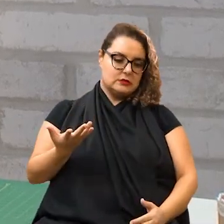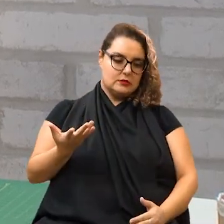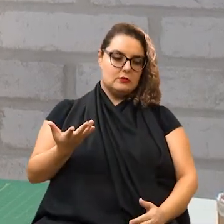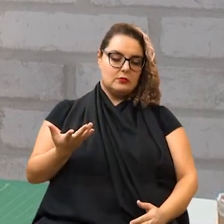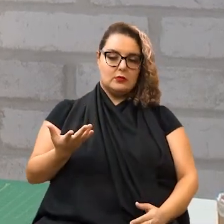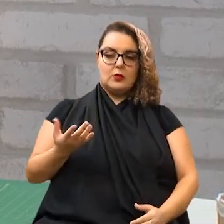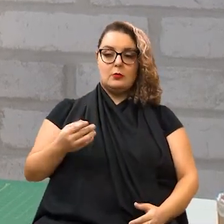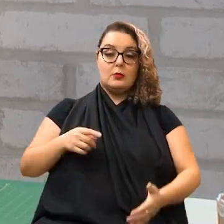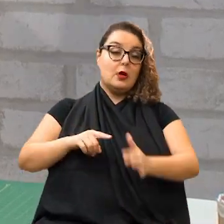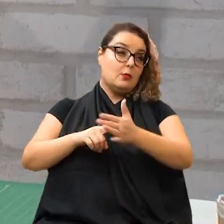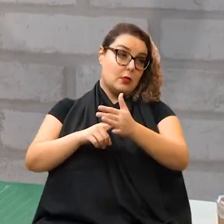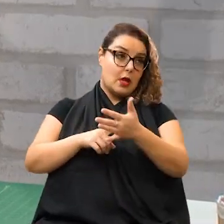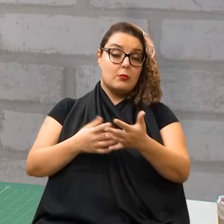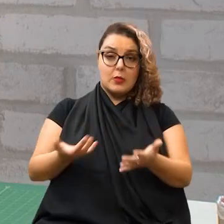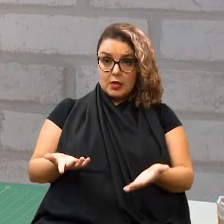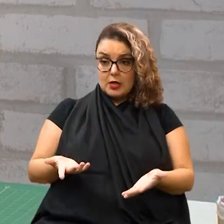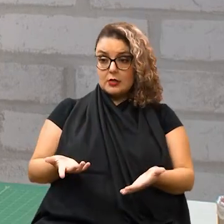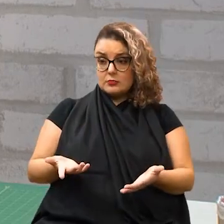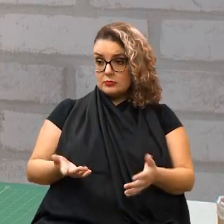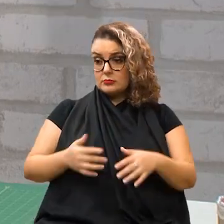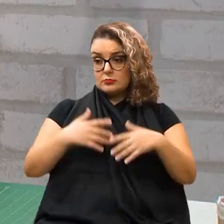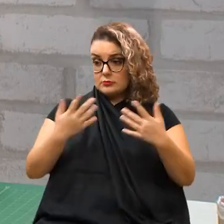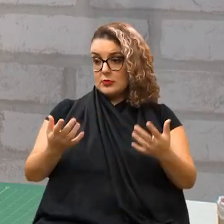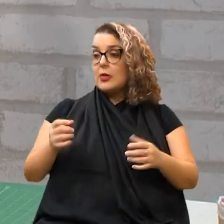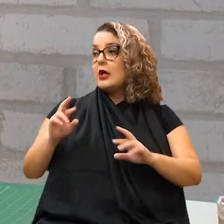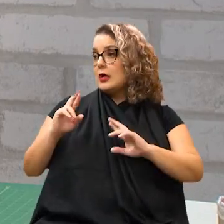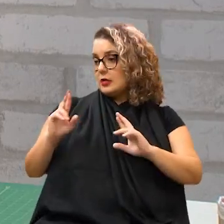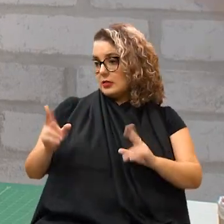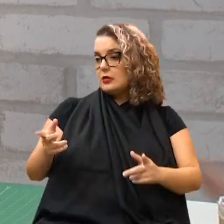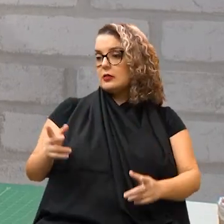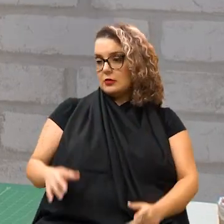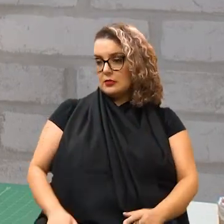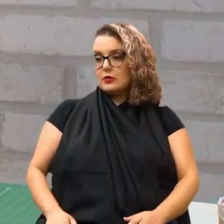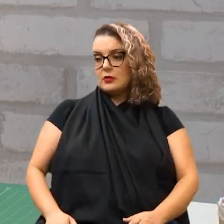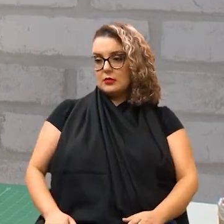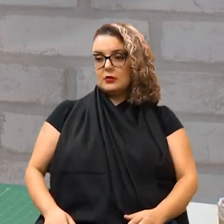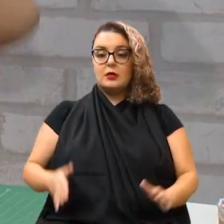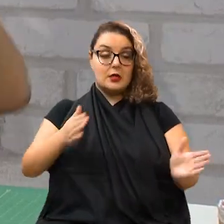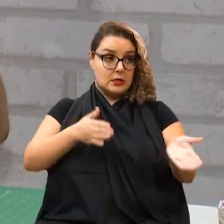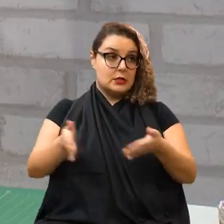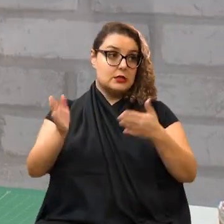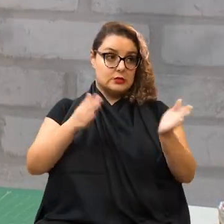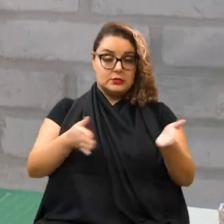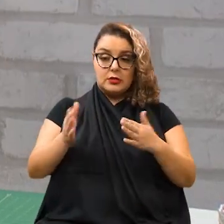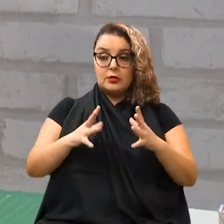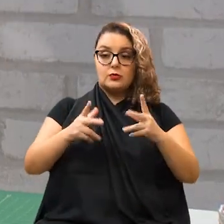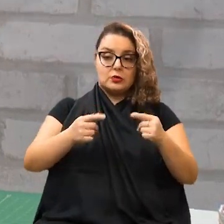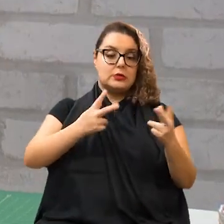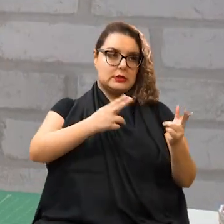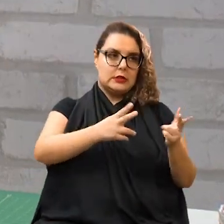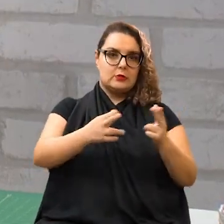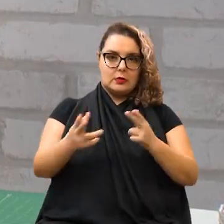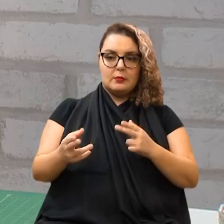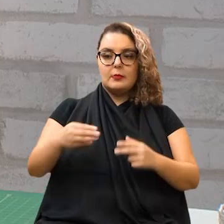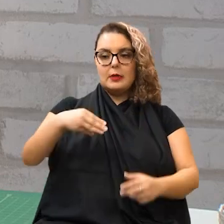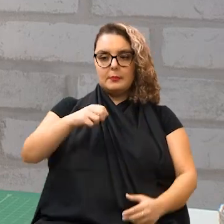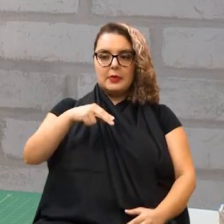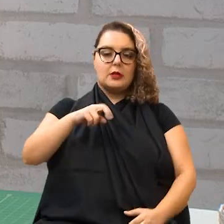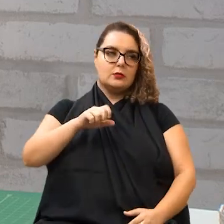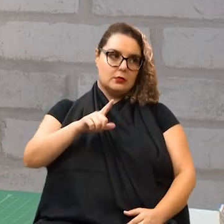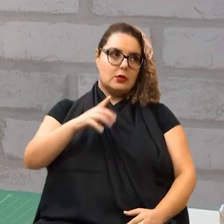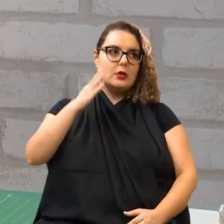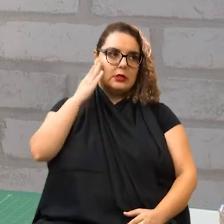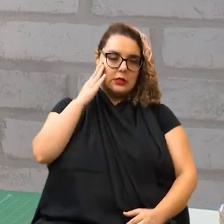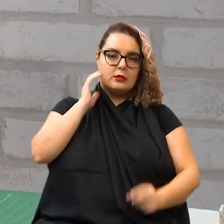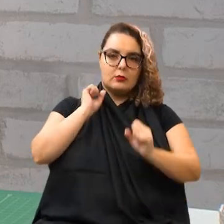uma máquina, né, sairia diferente. Uma linha de série, assim, fazendo, toda seria idêntica. Mas são manuais, a